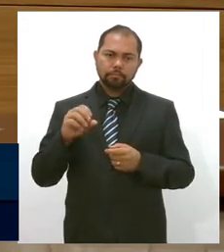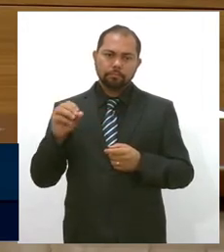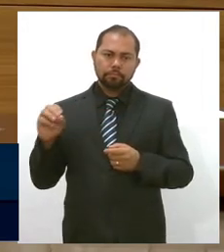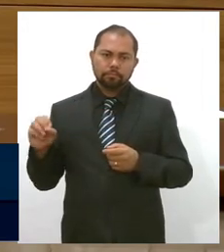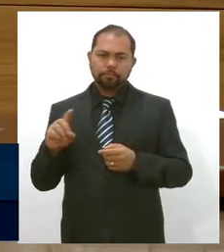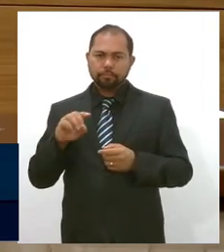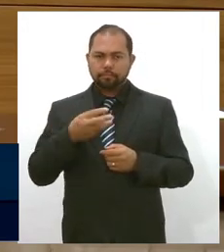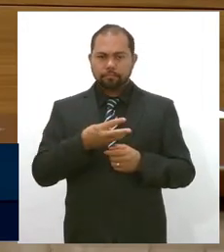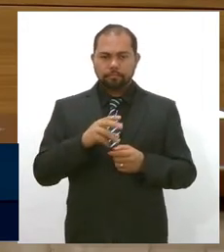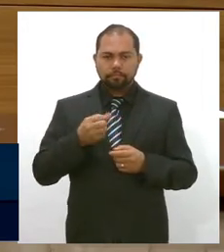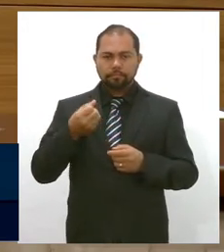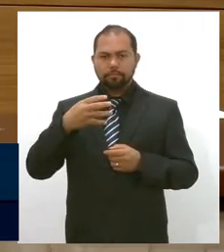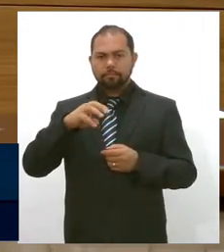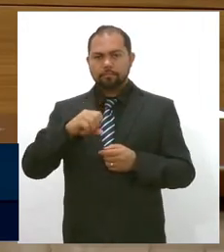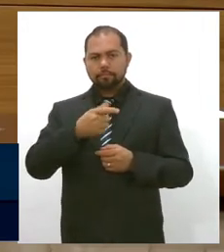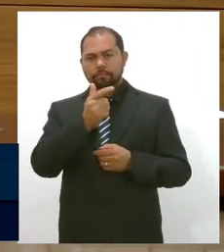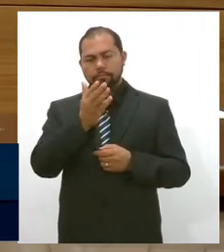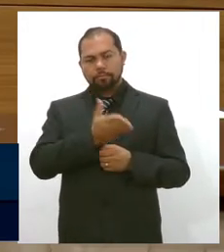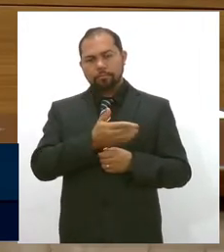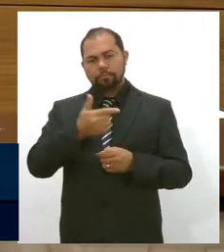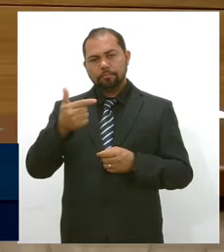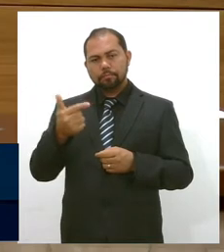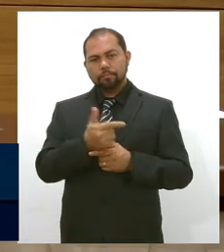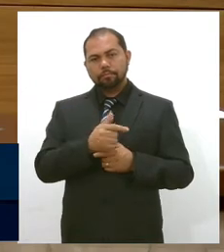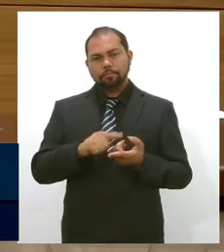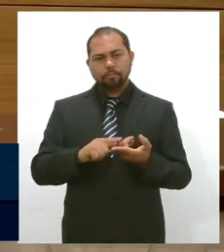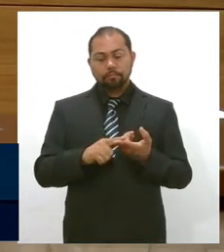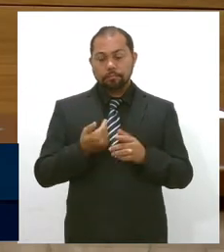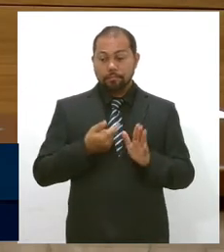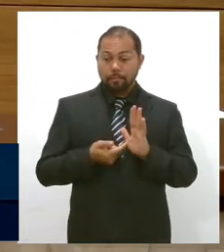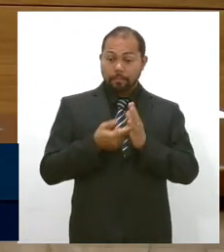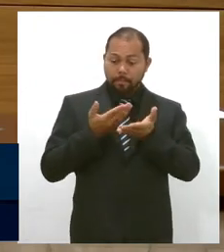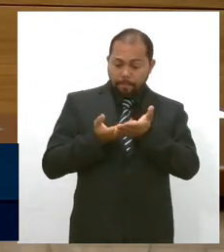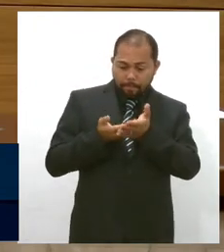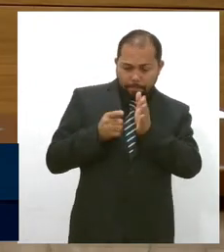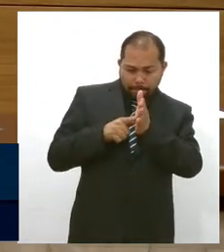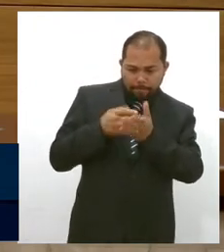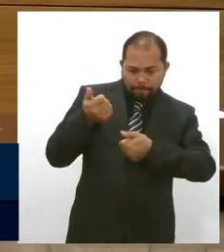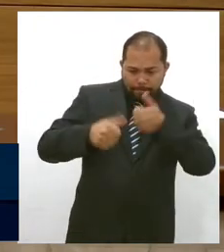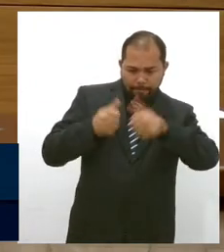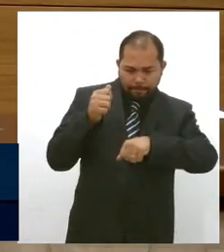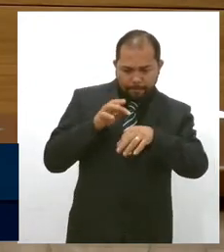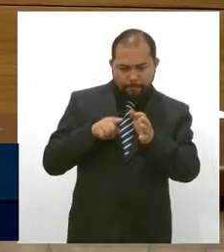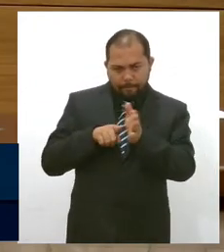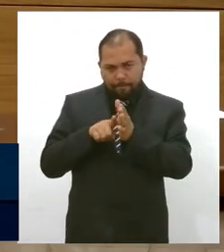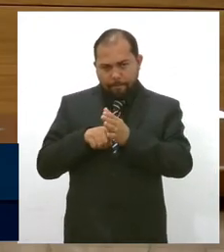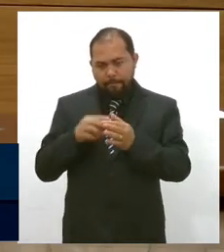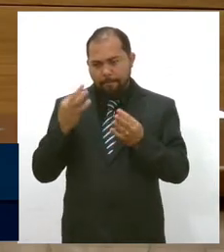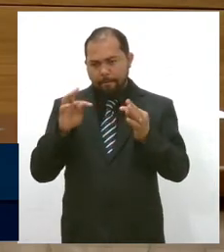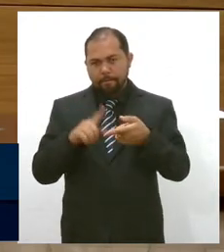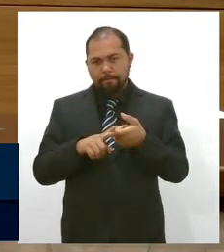00004-39/2022, que trata do estudo de viabilidade para não incidência do ICMS nas tarifas denominadas